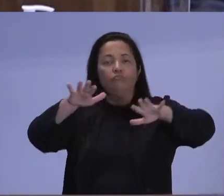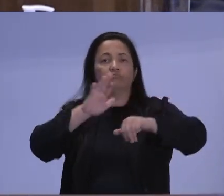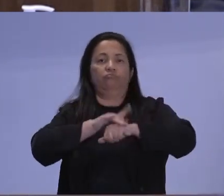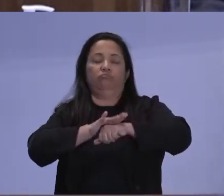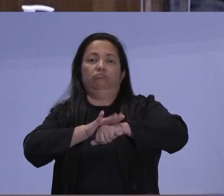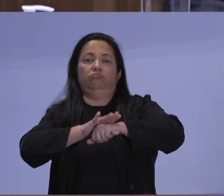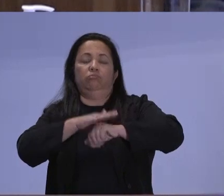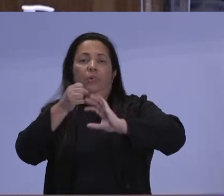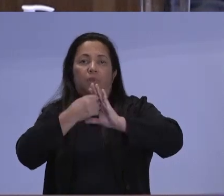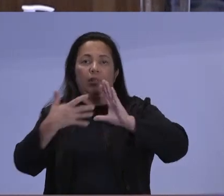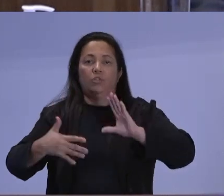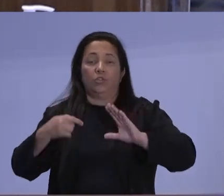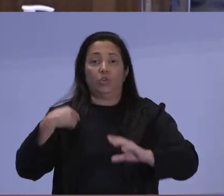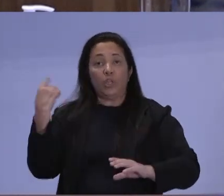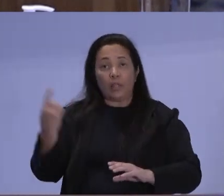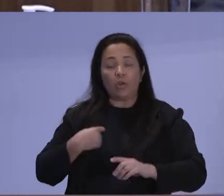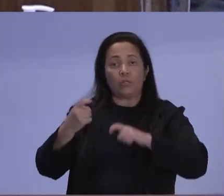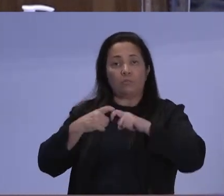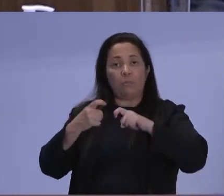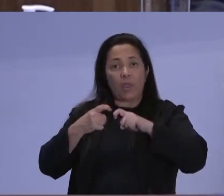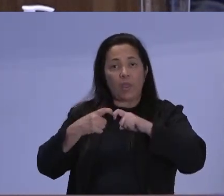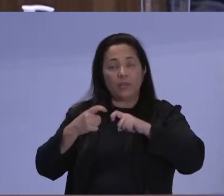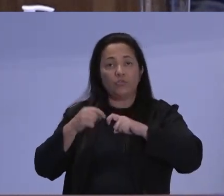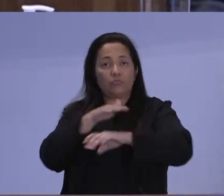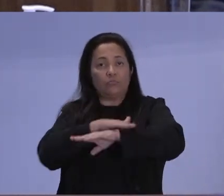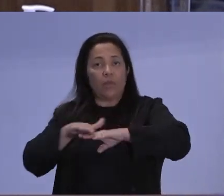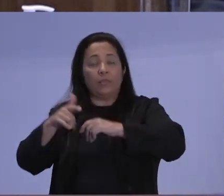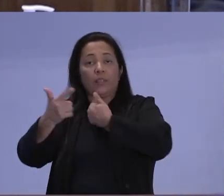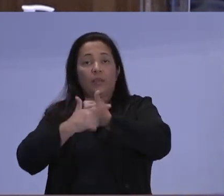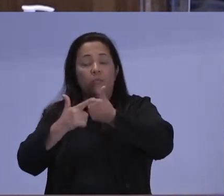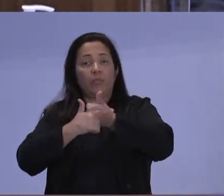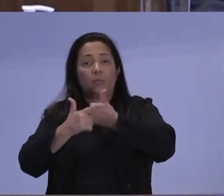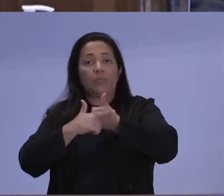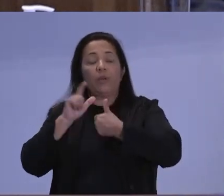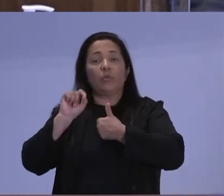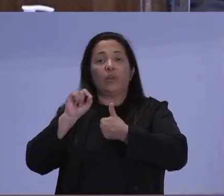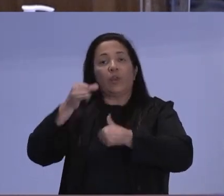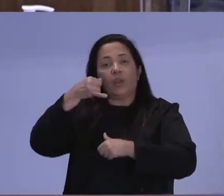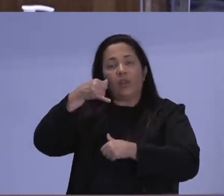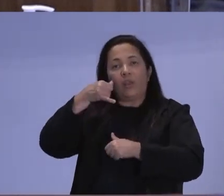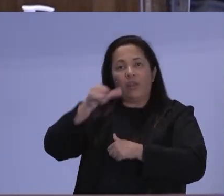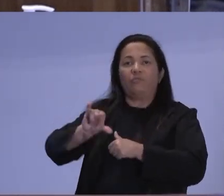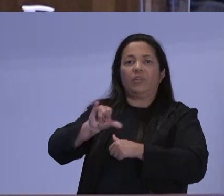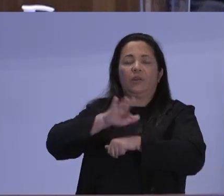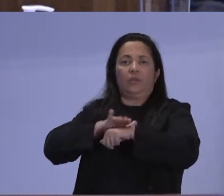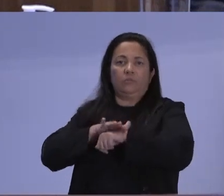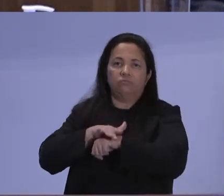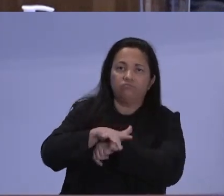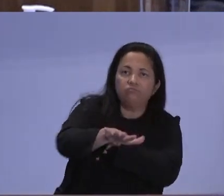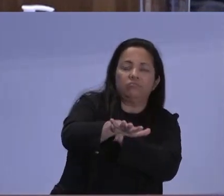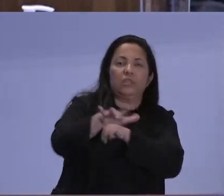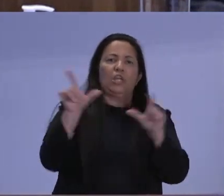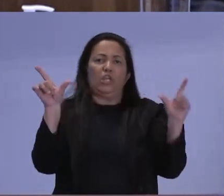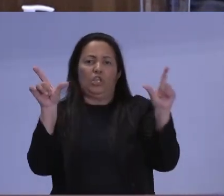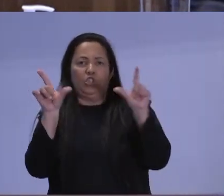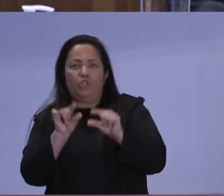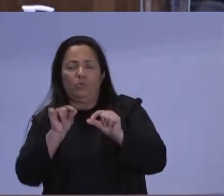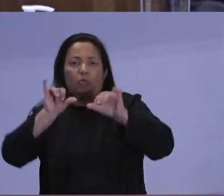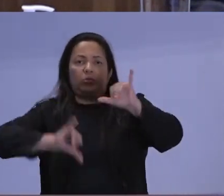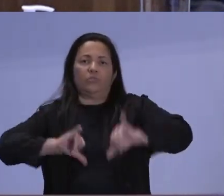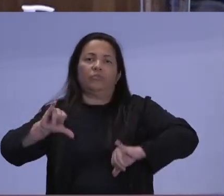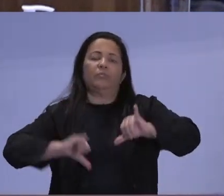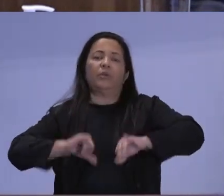como dermatologista é isso, é tentar acelerar esse diagnóstico, minimizar as sequelas dos pacientes,